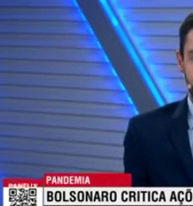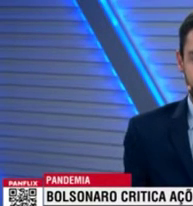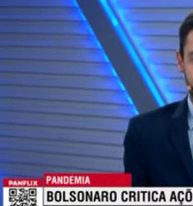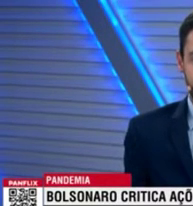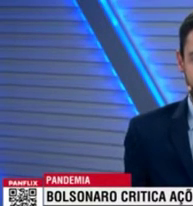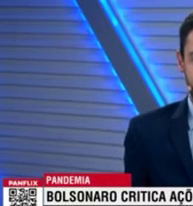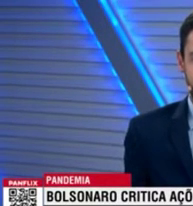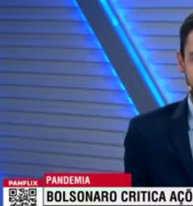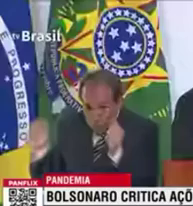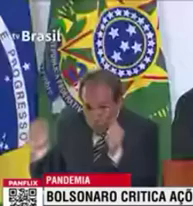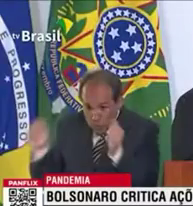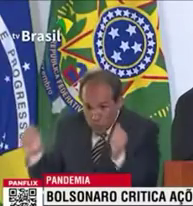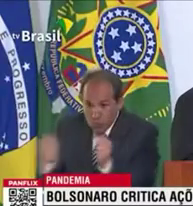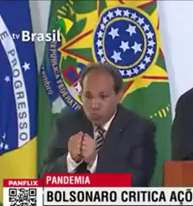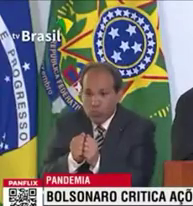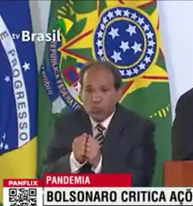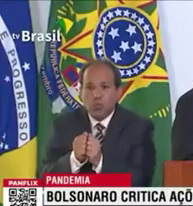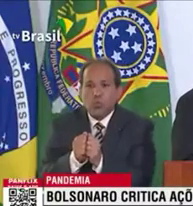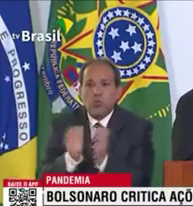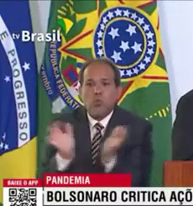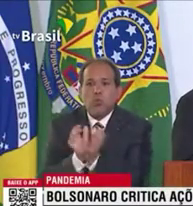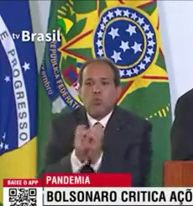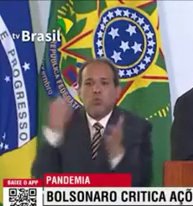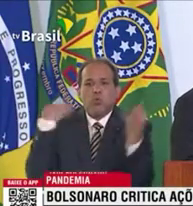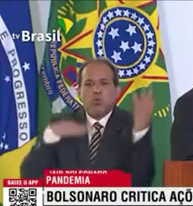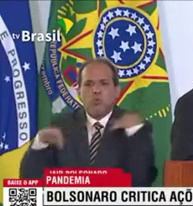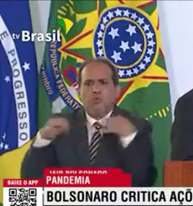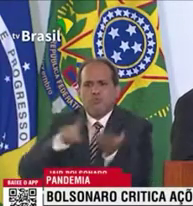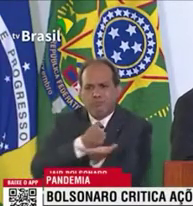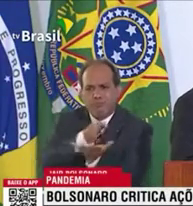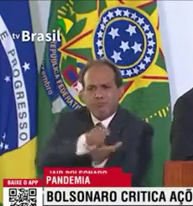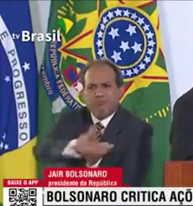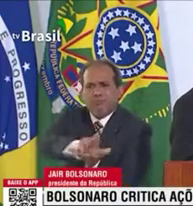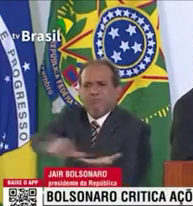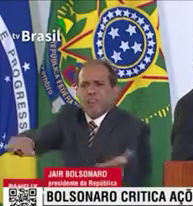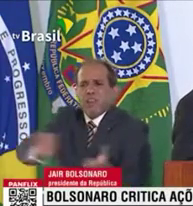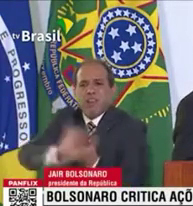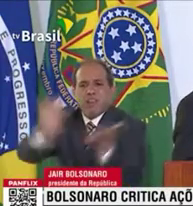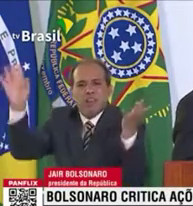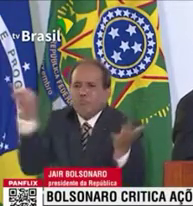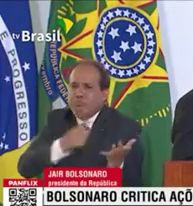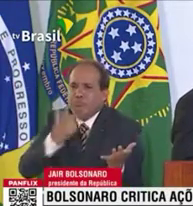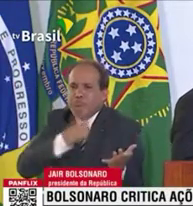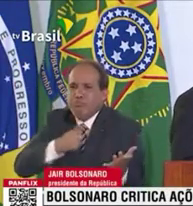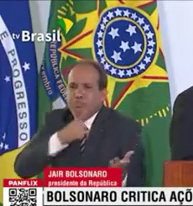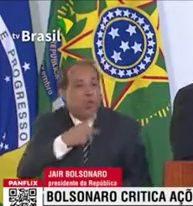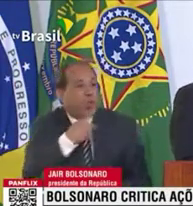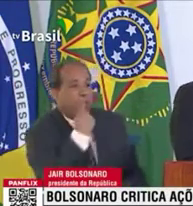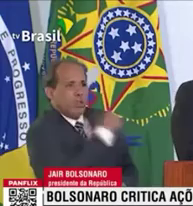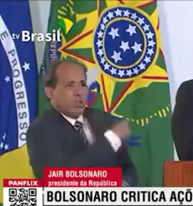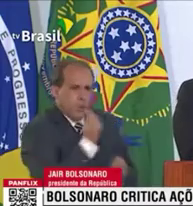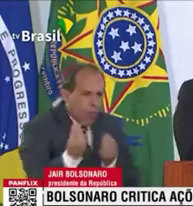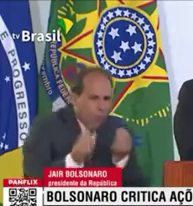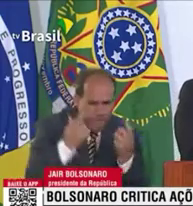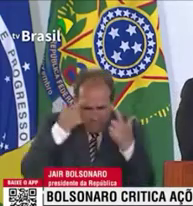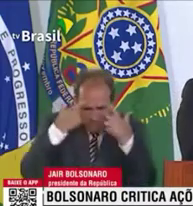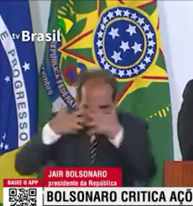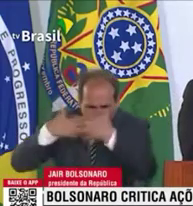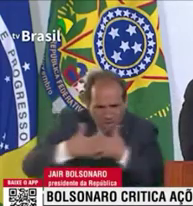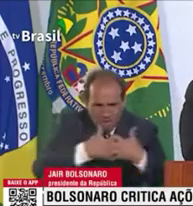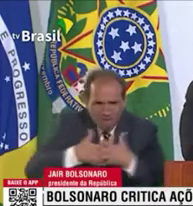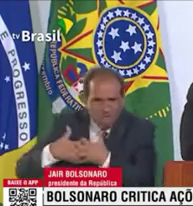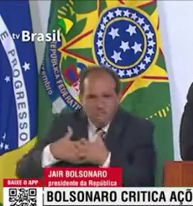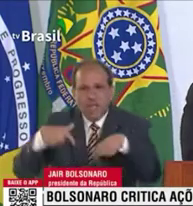a pandemia. Vamos ver. Muita coisa foi feita, o socorro a vocês, vocês foram na lona nessa pandemia, que